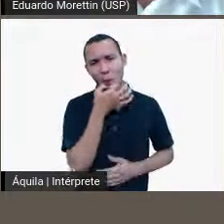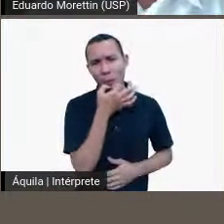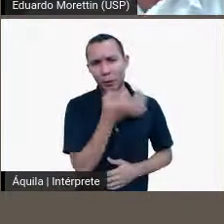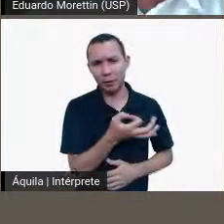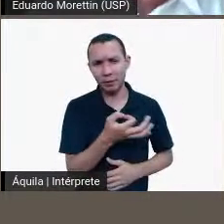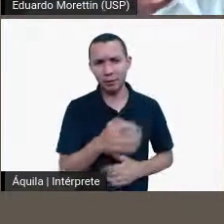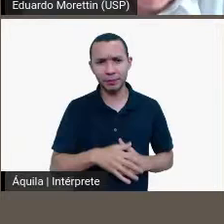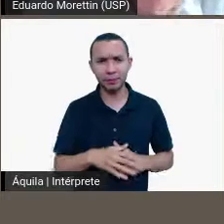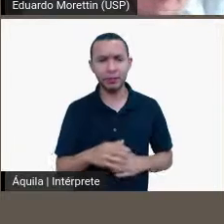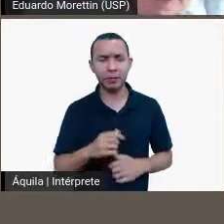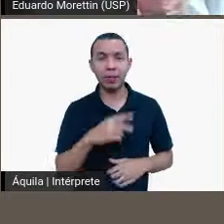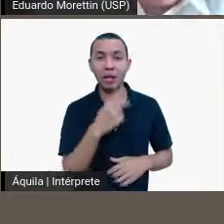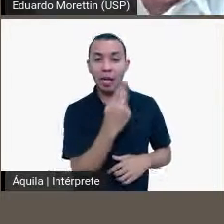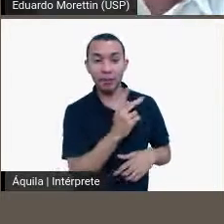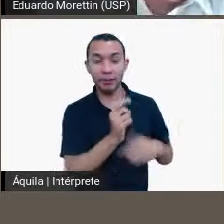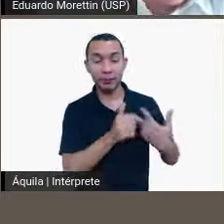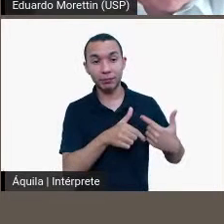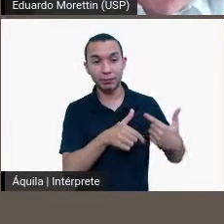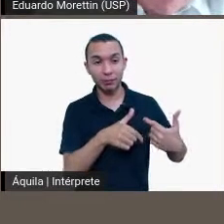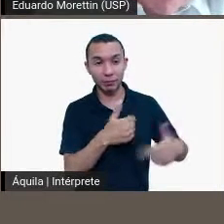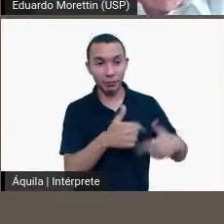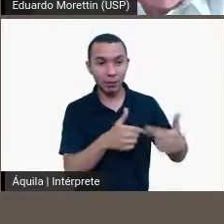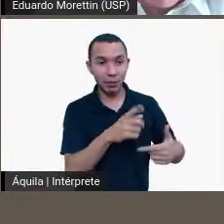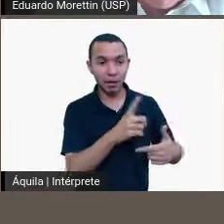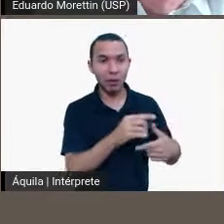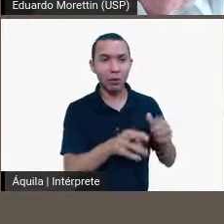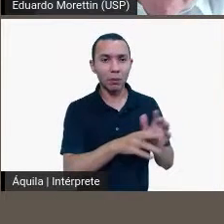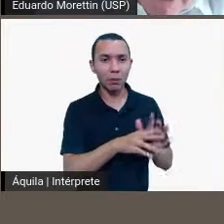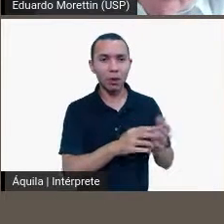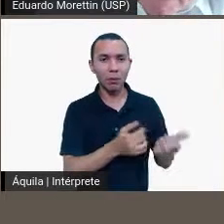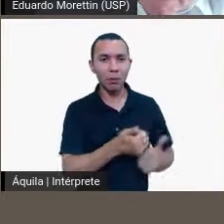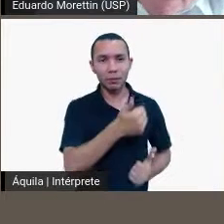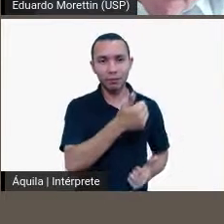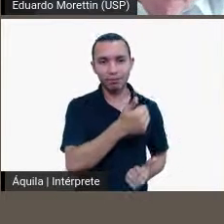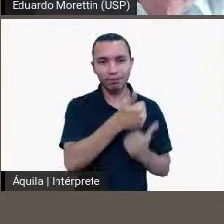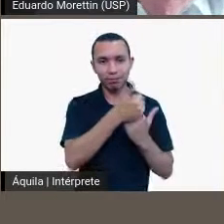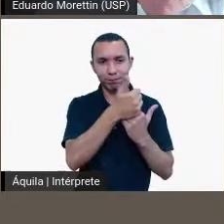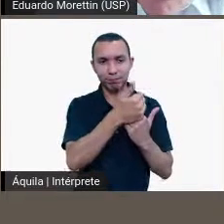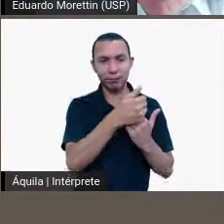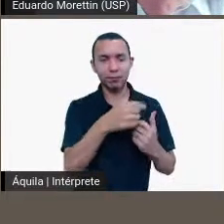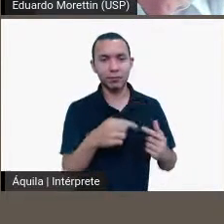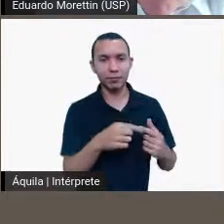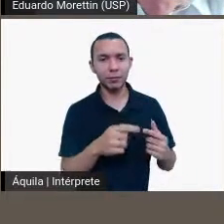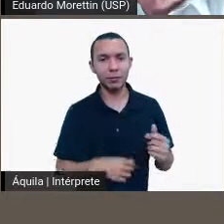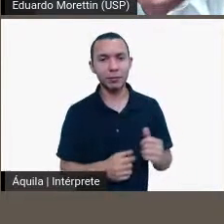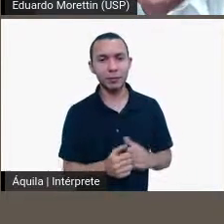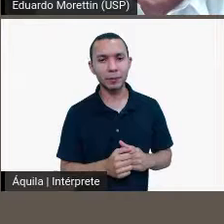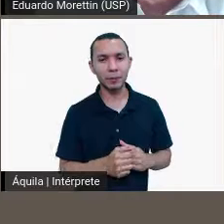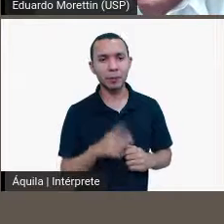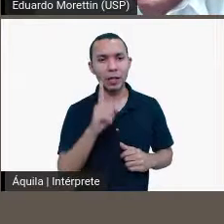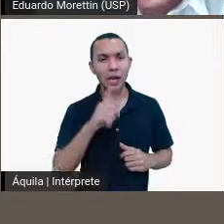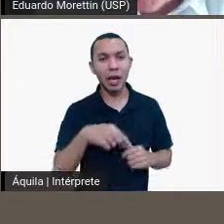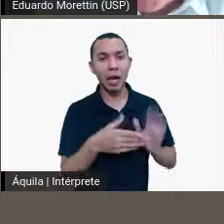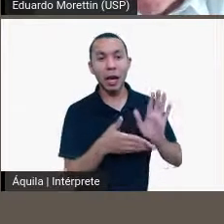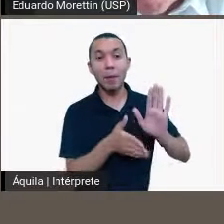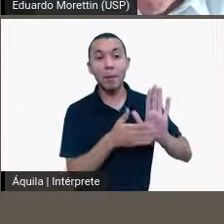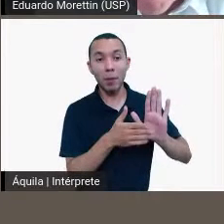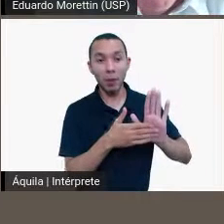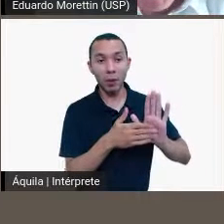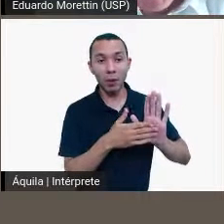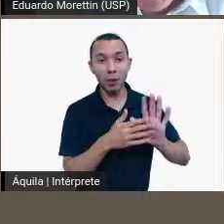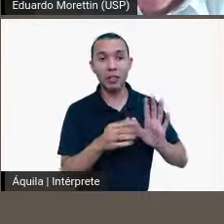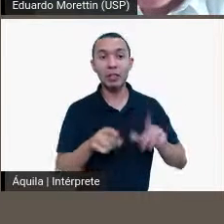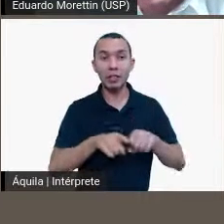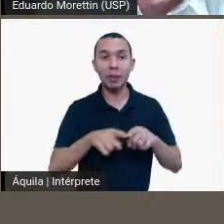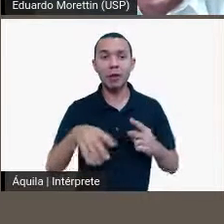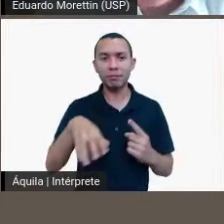trabalho, não é, de embaixador, ele leva, não é, uma proposta, ele intermedia uma proposta de